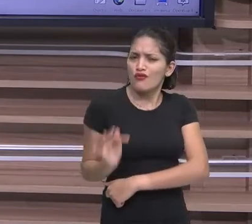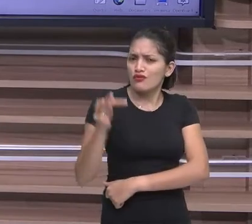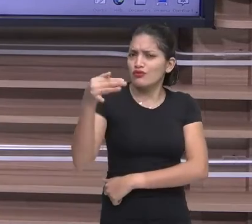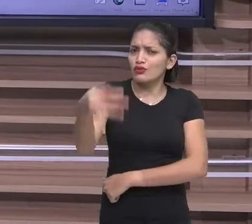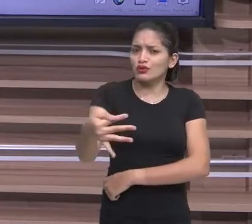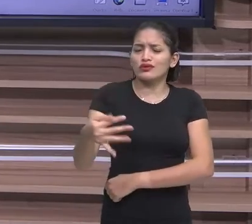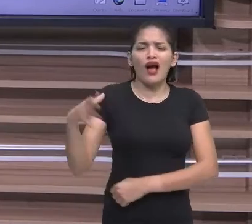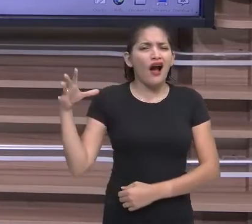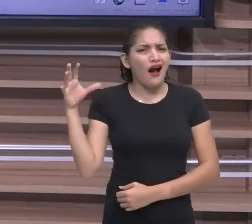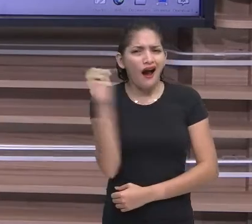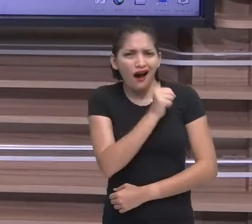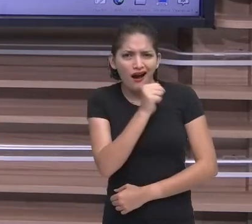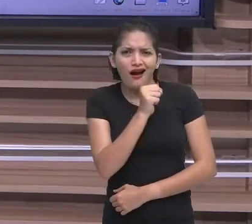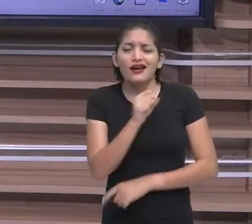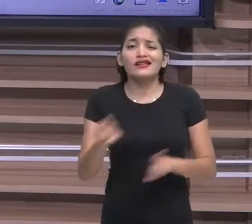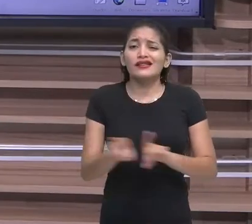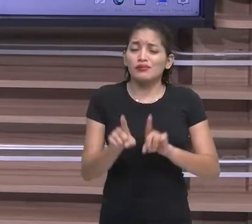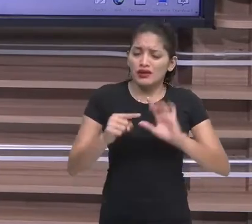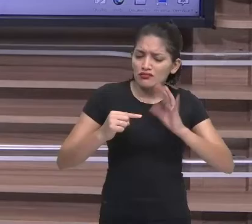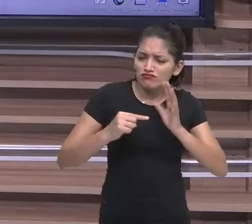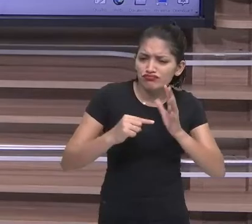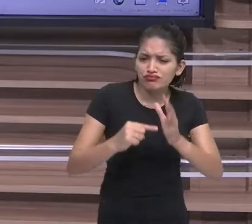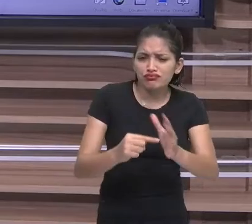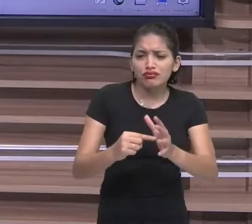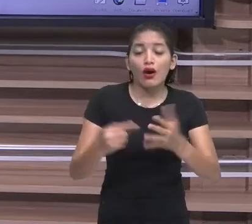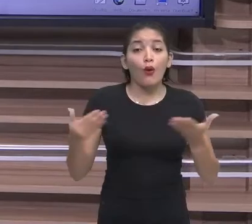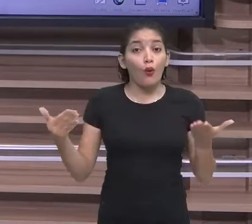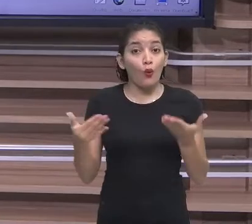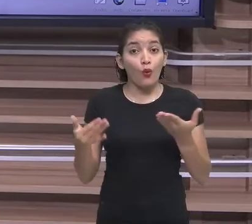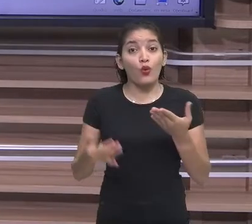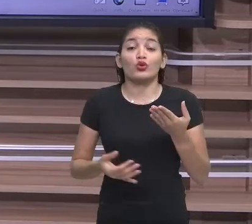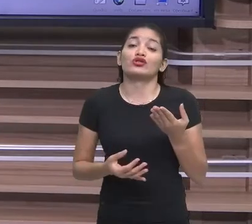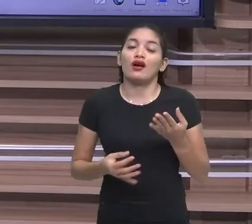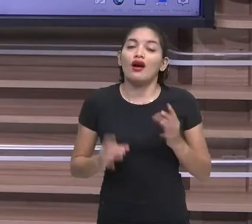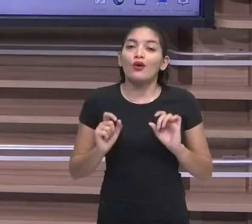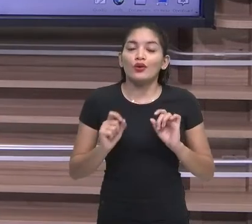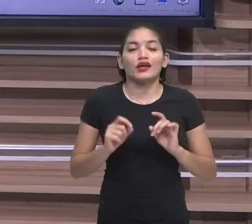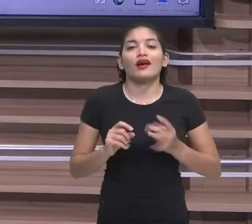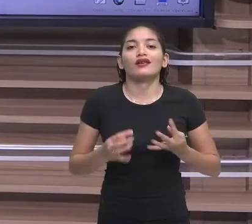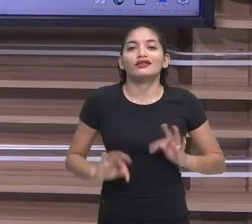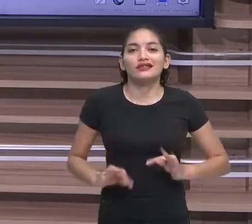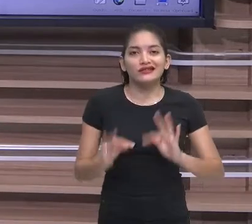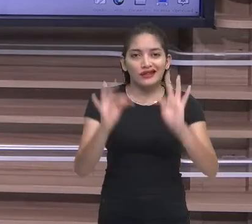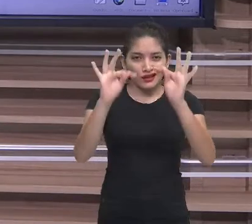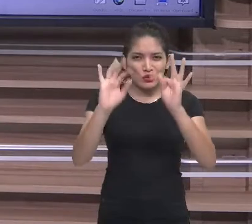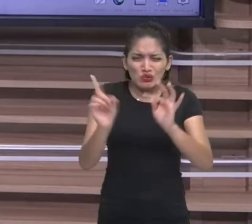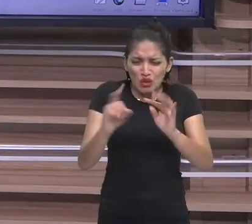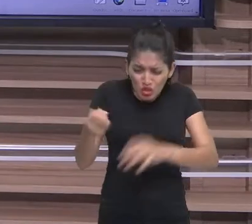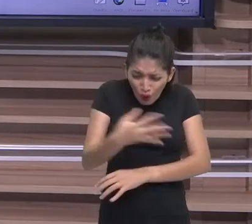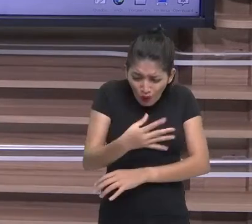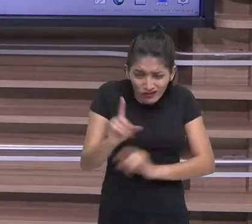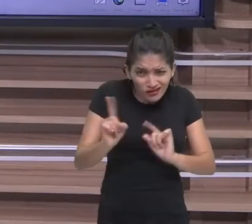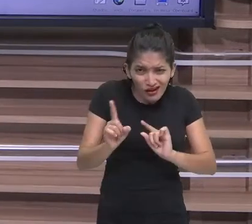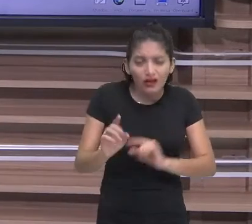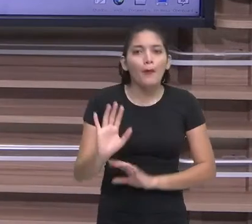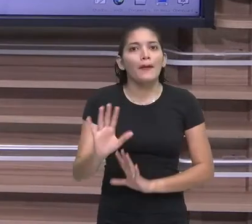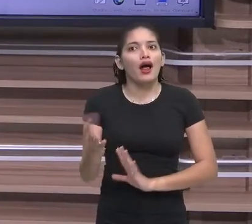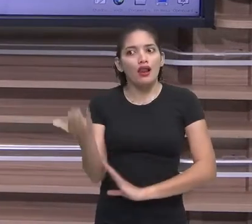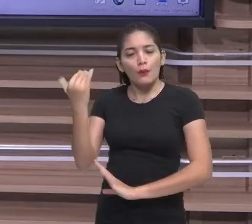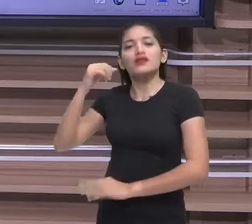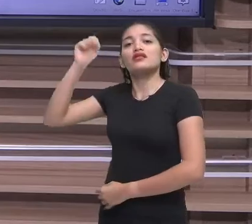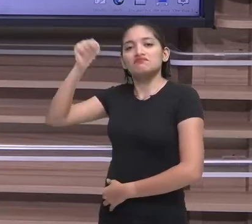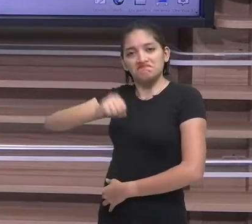A velocidade, as máquinas. Hoje a tecnologia para nós já não é novidade, mas naquela época